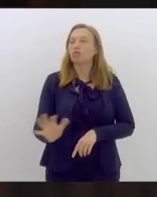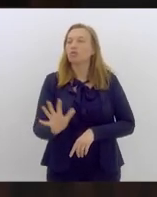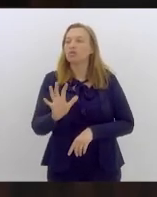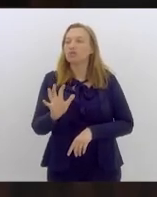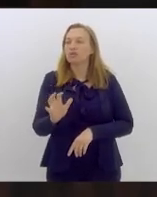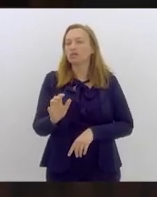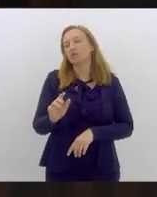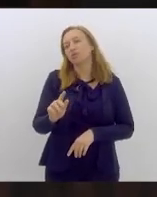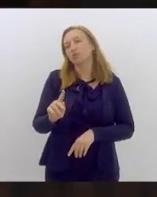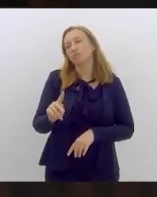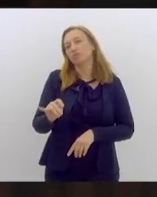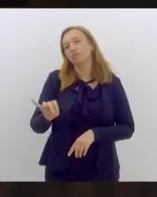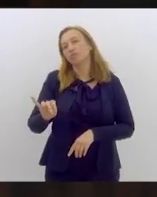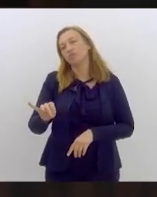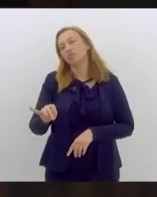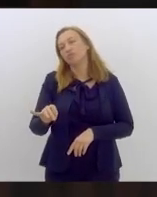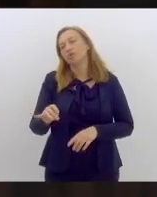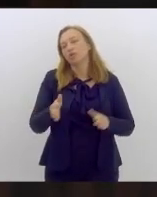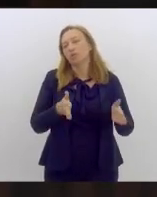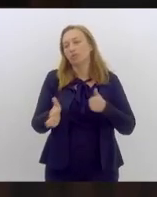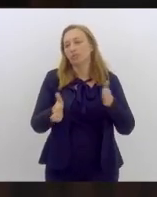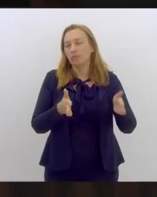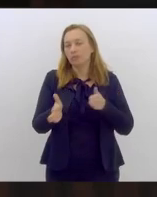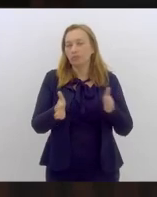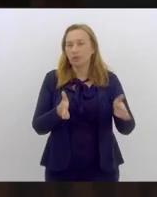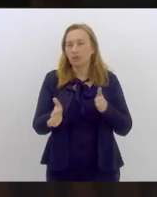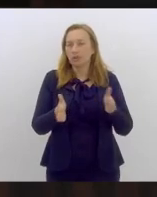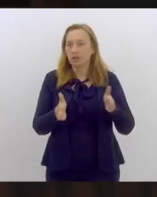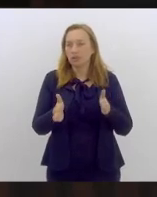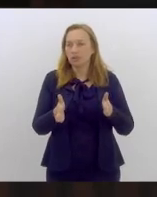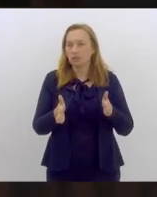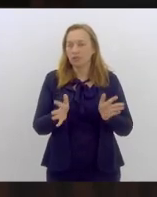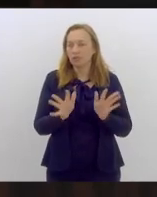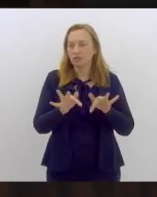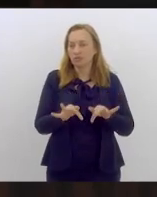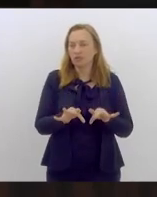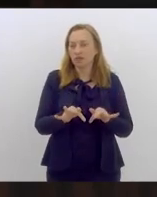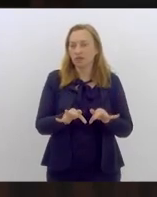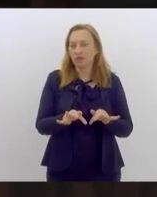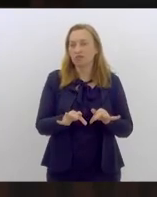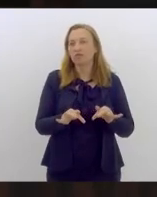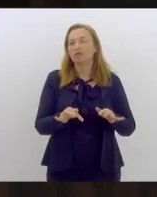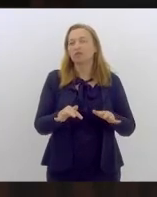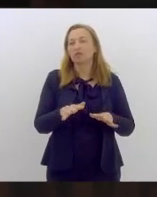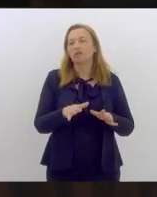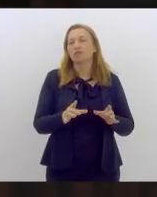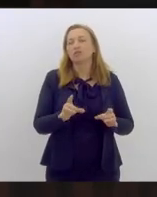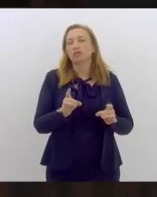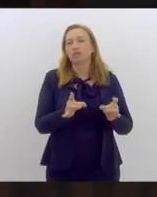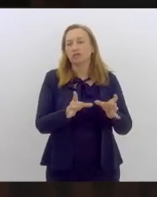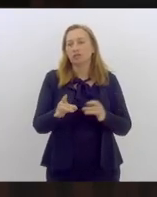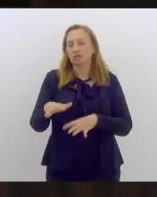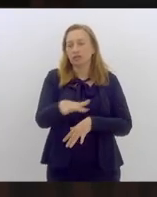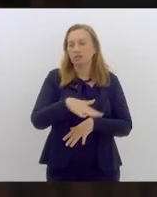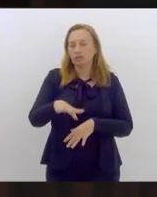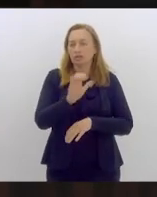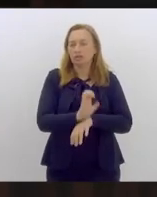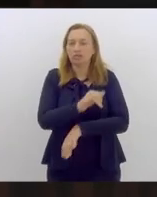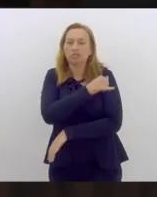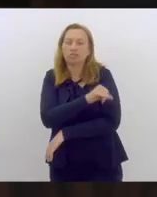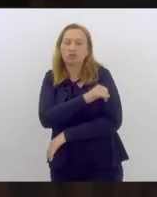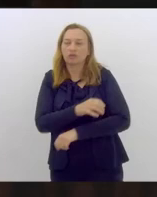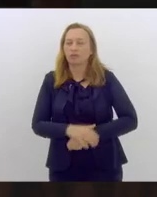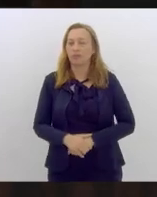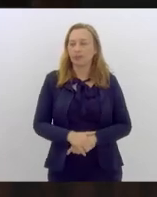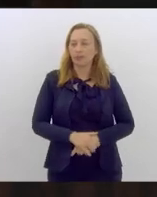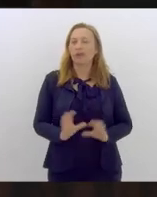avaria ou aproximação do prazo de validade nos estabelecimentos comerciais no âmbito do Estado do Rio de Janeiro.